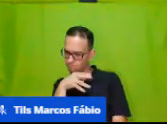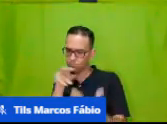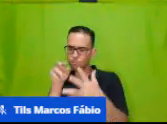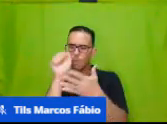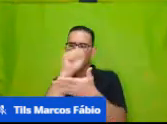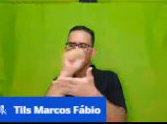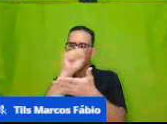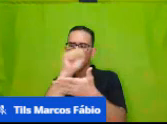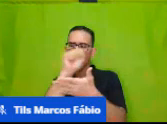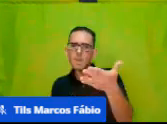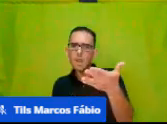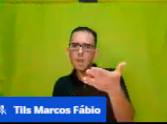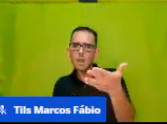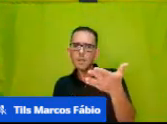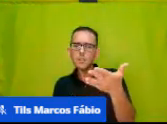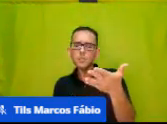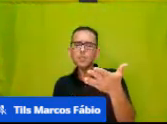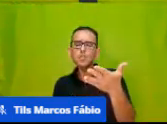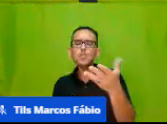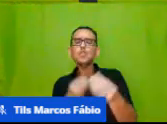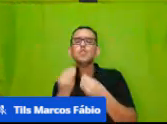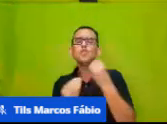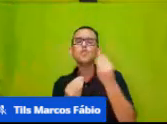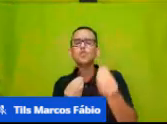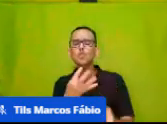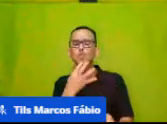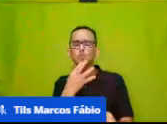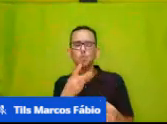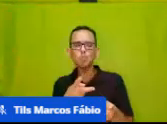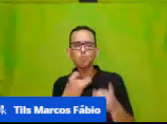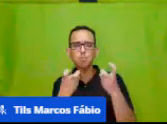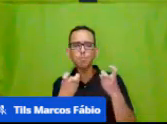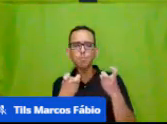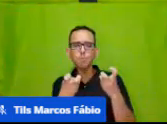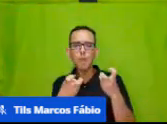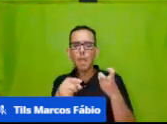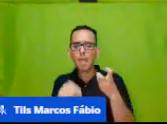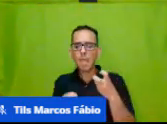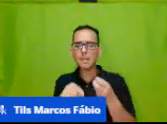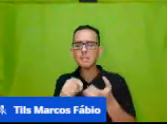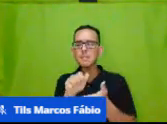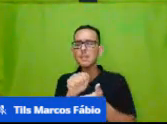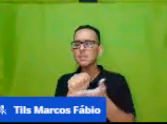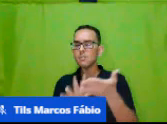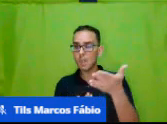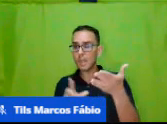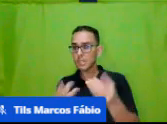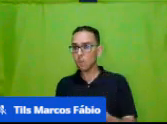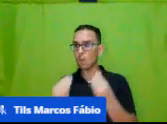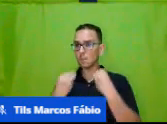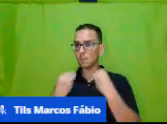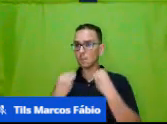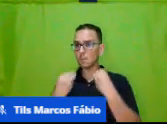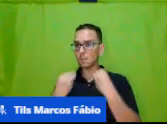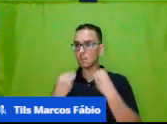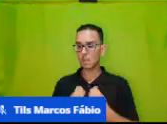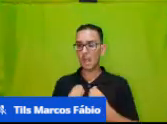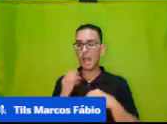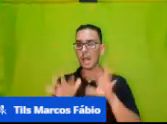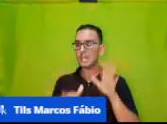a partir do chão que eu piso. E, de repente, aquelas atividades para o chão onde eu estou, elas estão